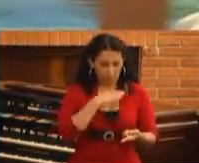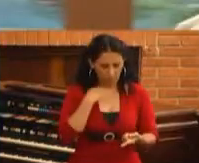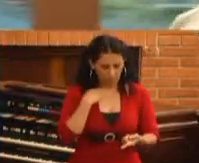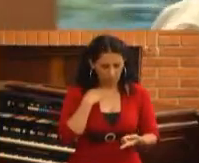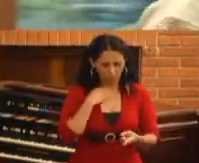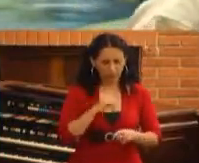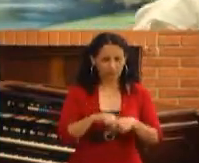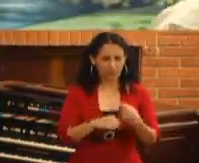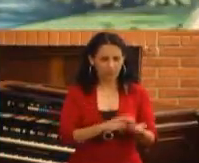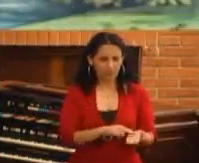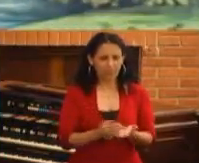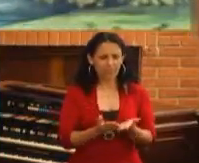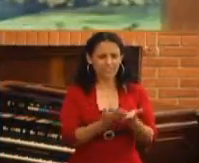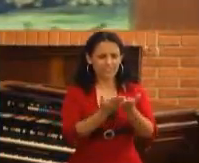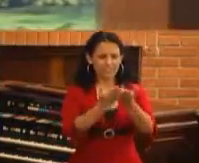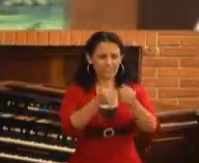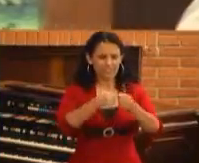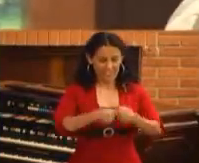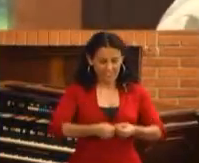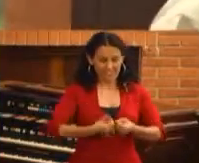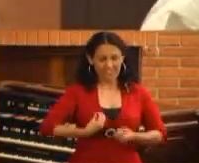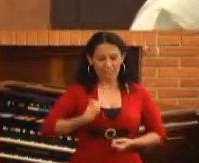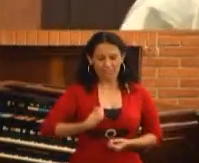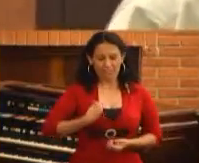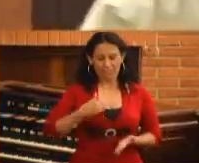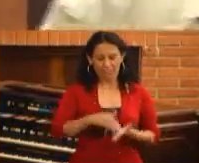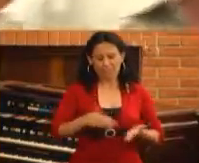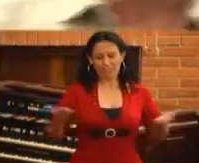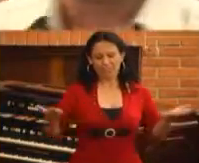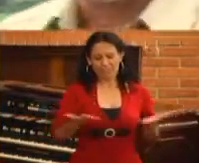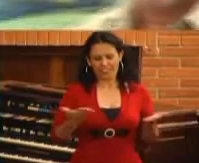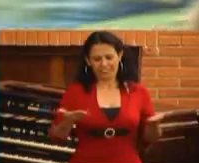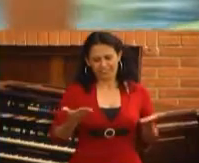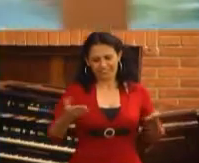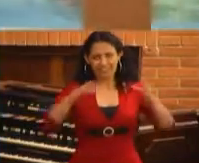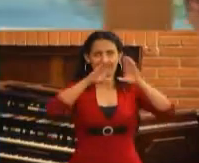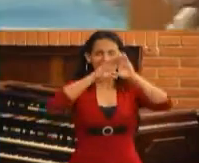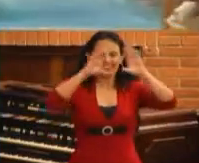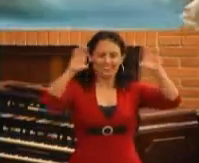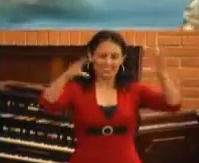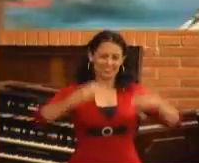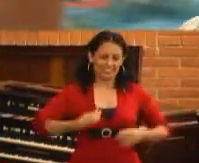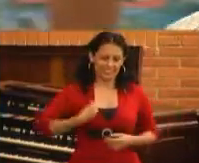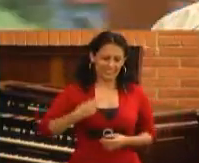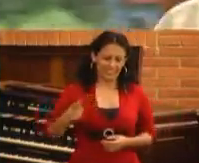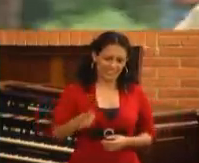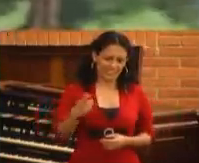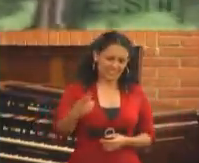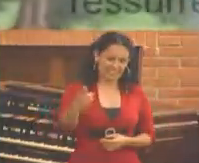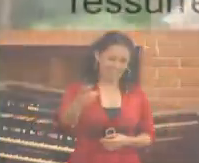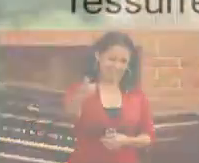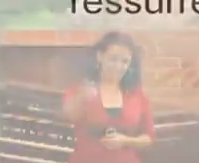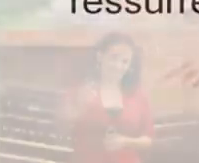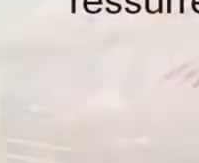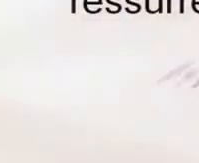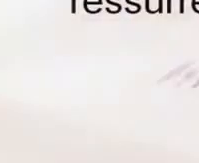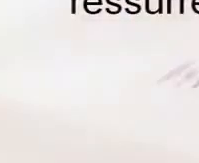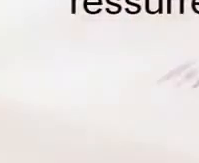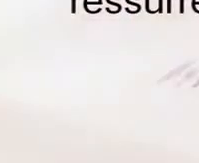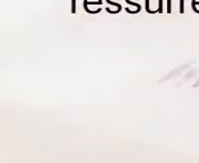Atos 26, 23. Pode ler. Atos 26, 23.